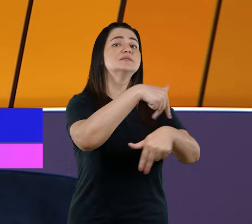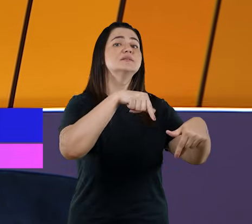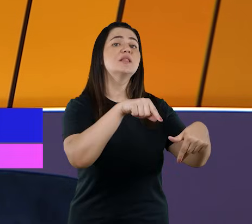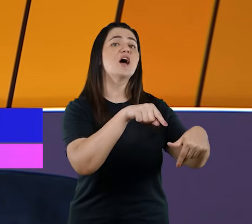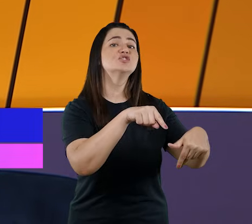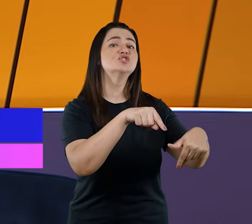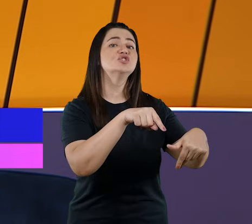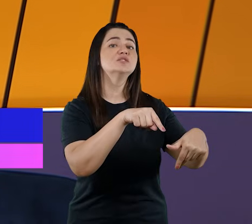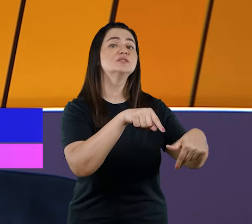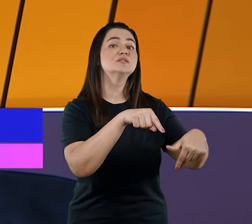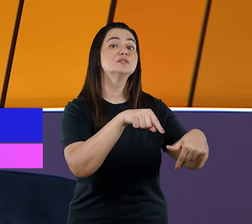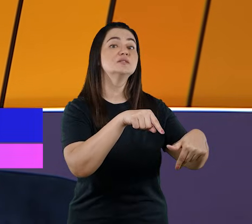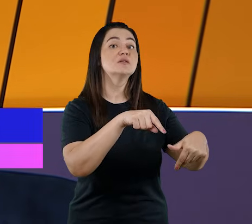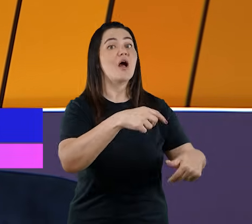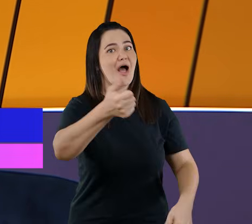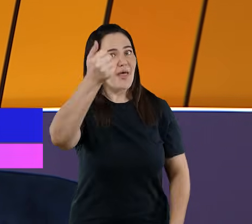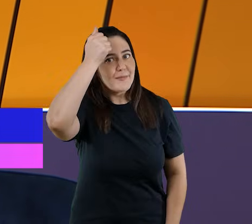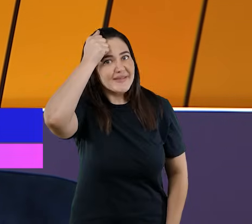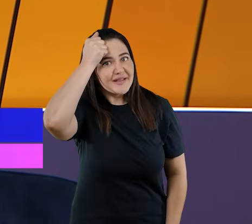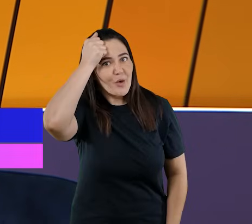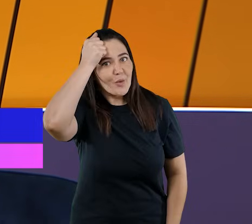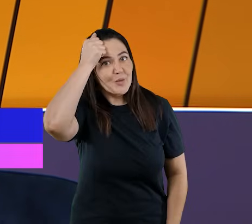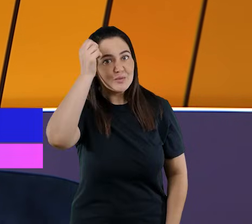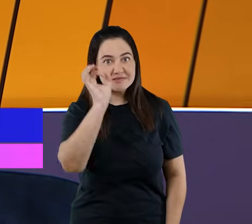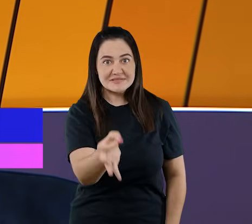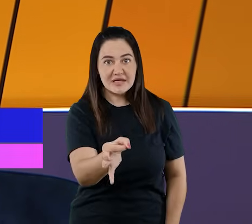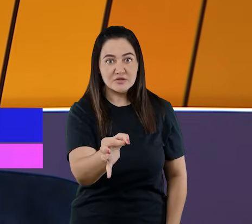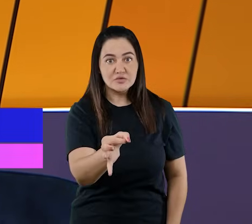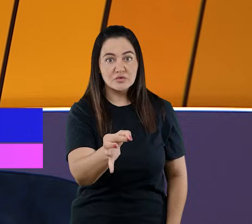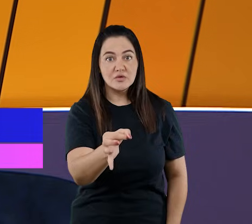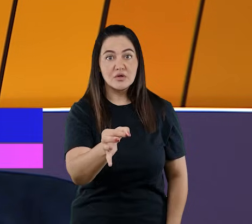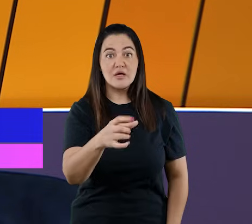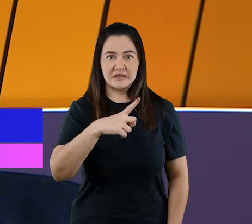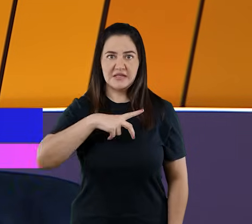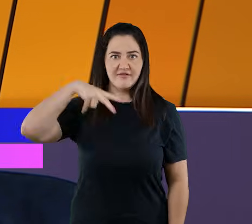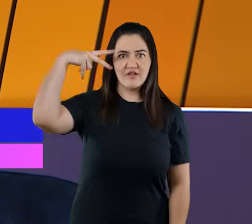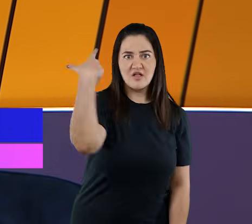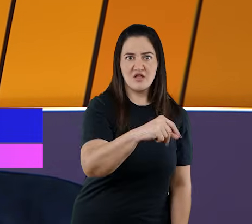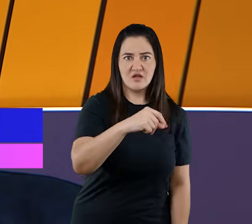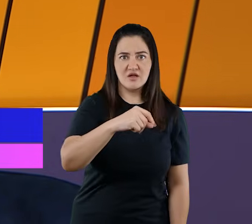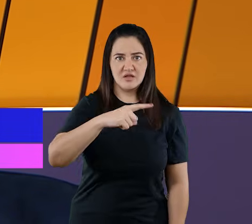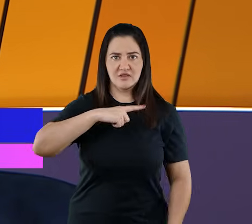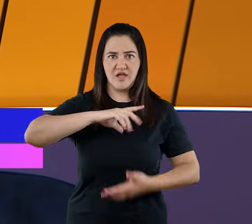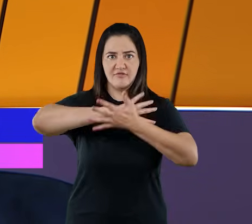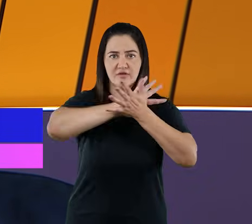estou falando de um profeta que afirma categoricamente